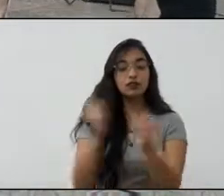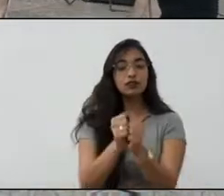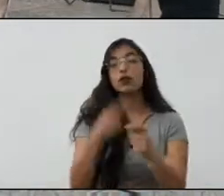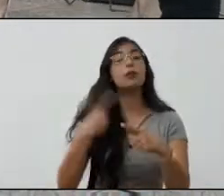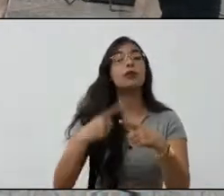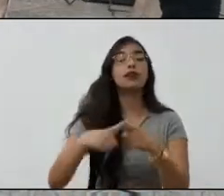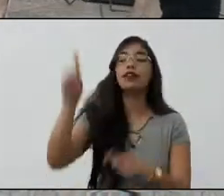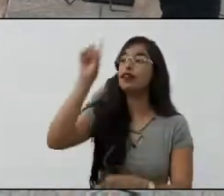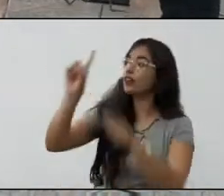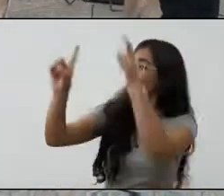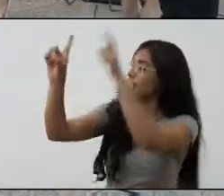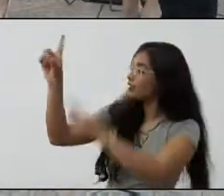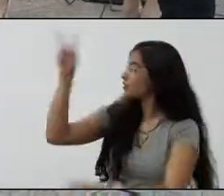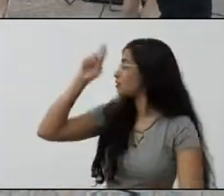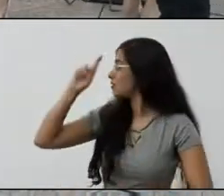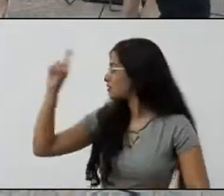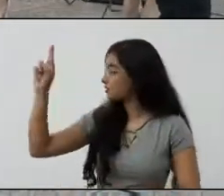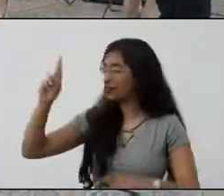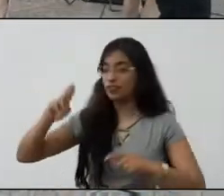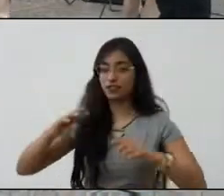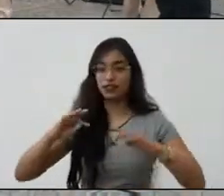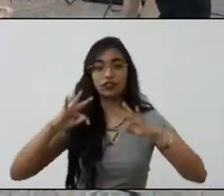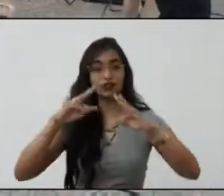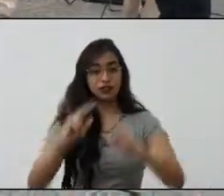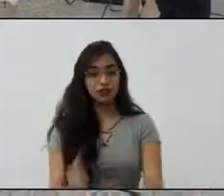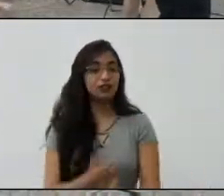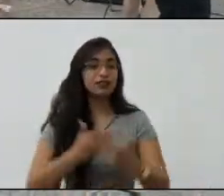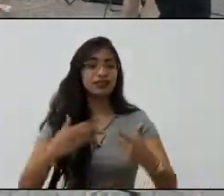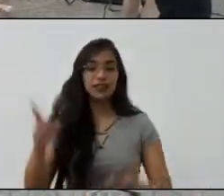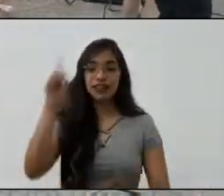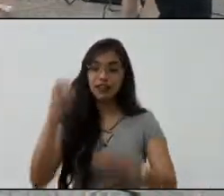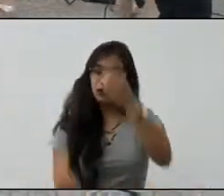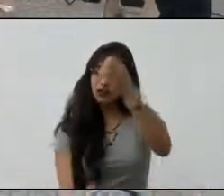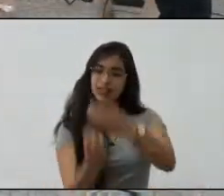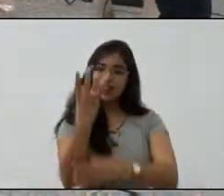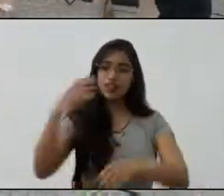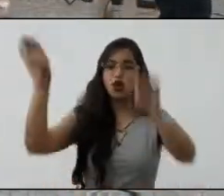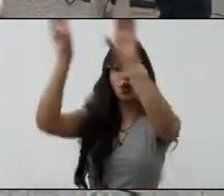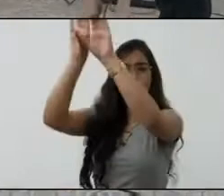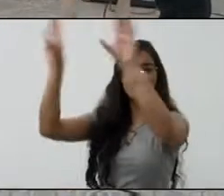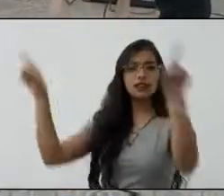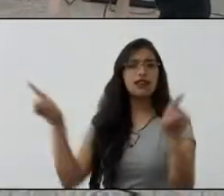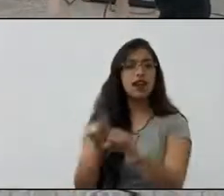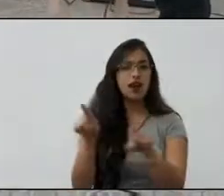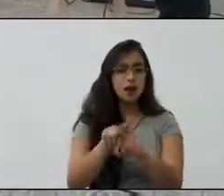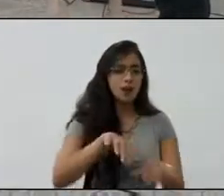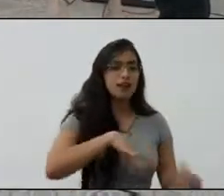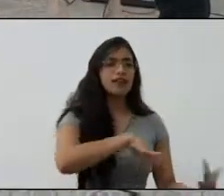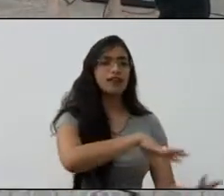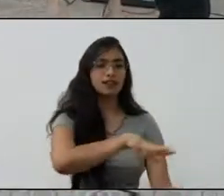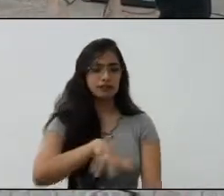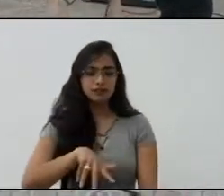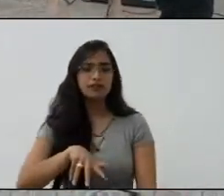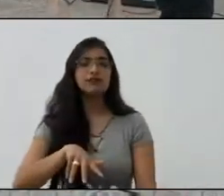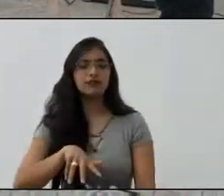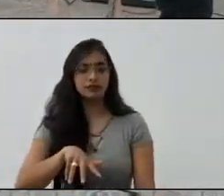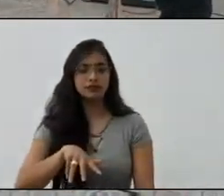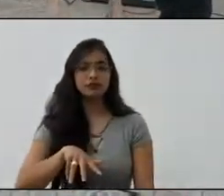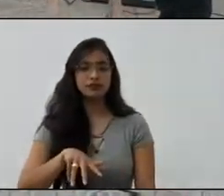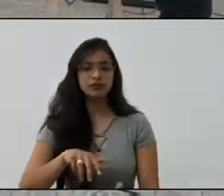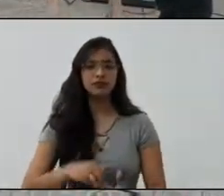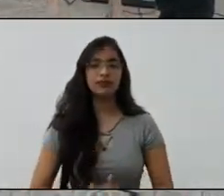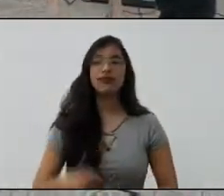é o Senhor de tudo e de todos, o Criador do céu, da terra, do mar e de tudo que nele há, e que o que